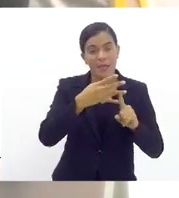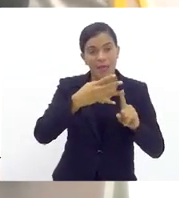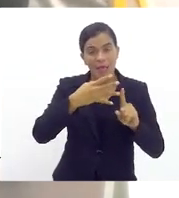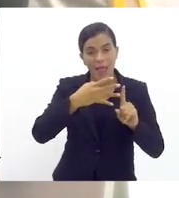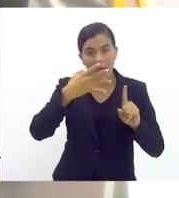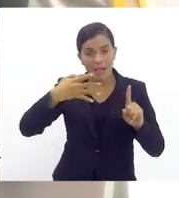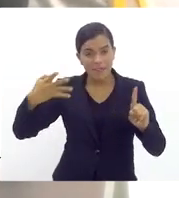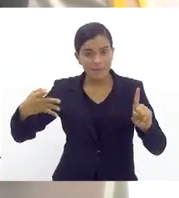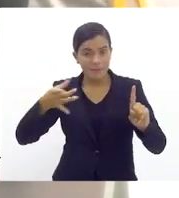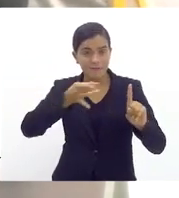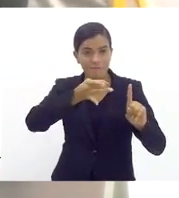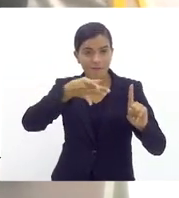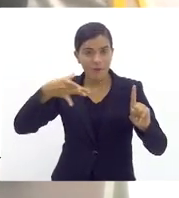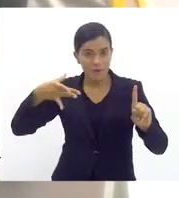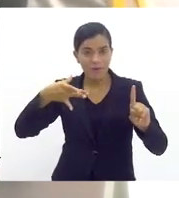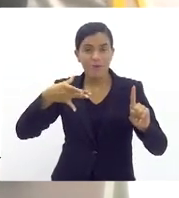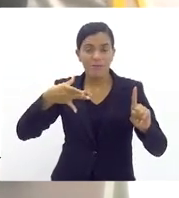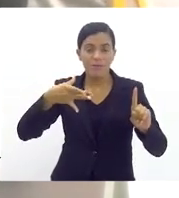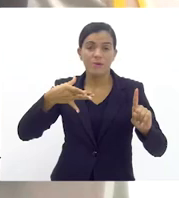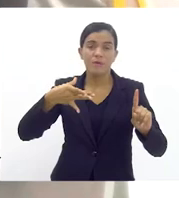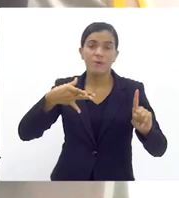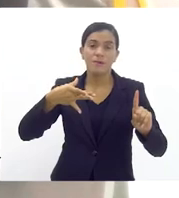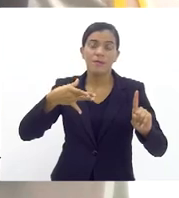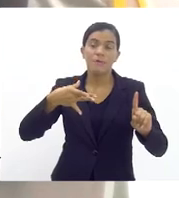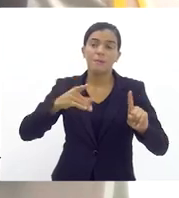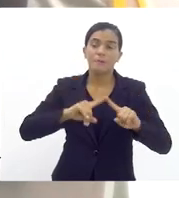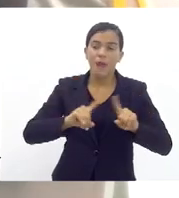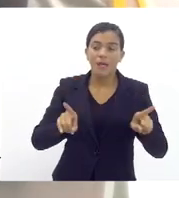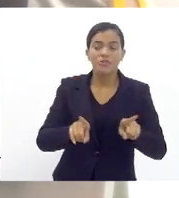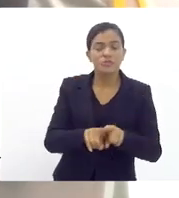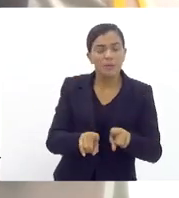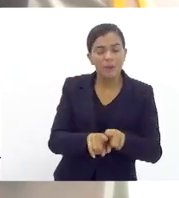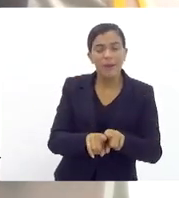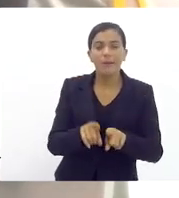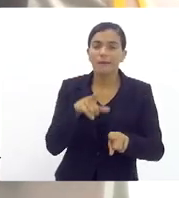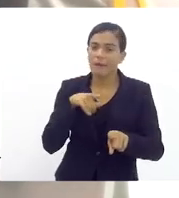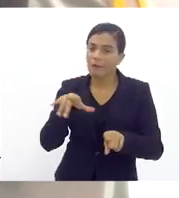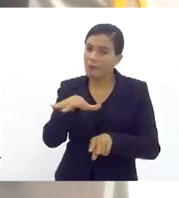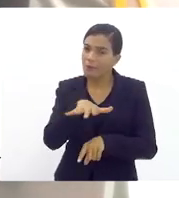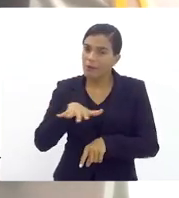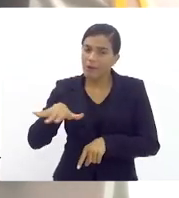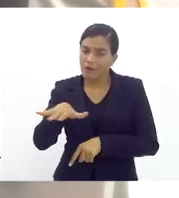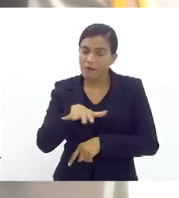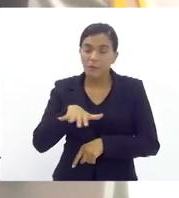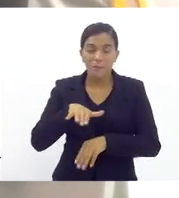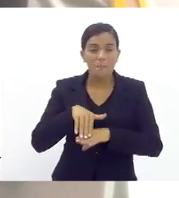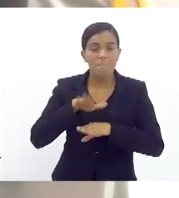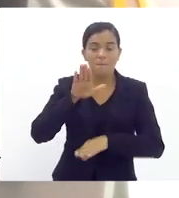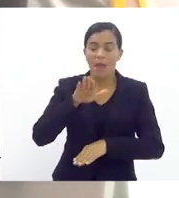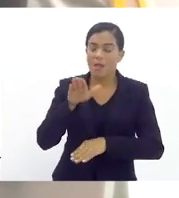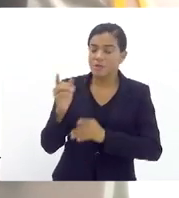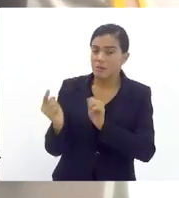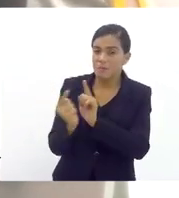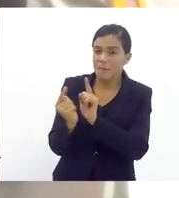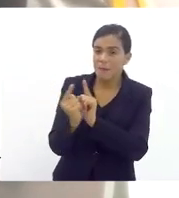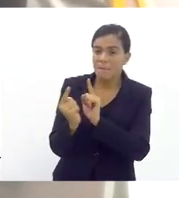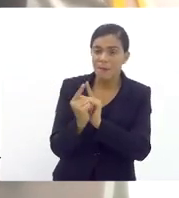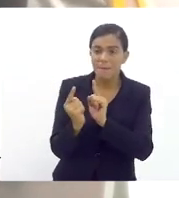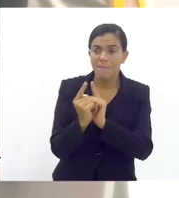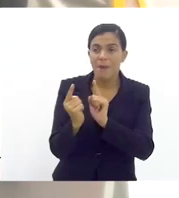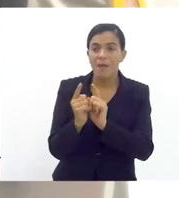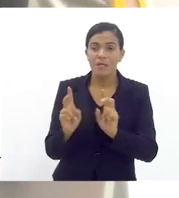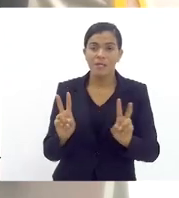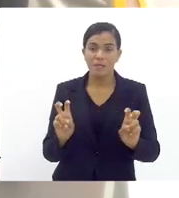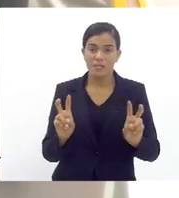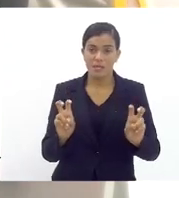LGBTfobia como um todo, mas há uma questão também que é o que eu mais trato lá do núcleo, que é o tema